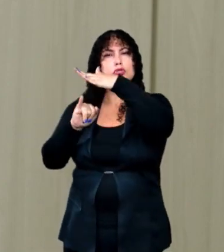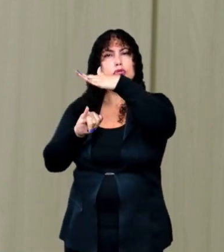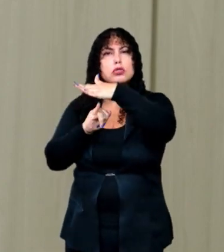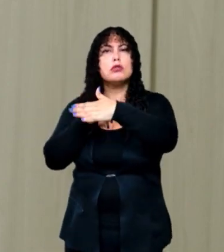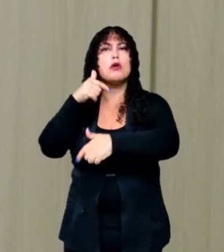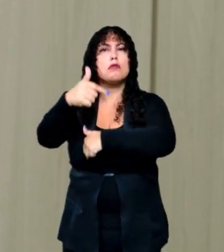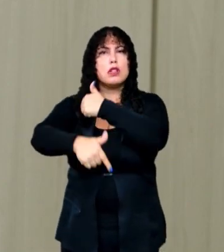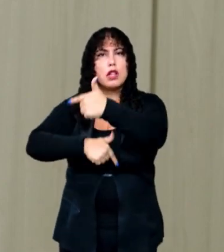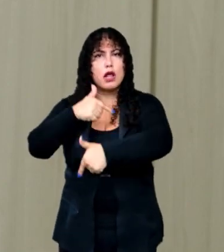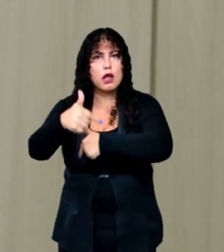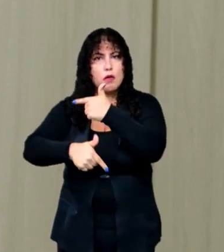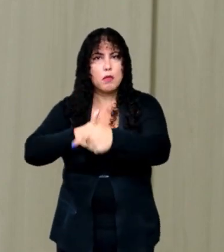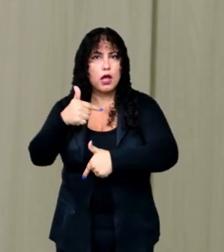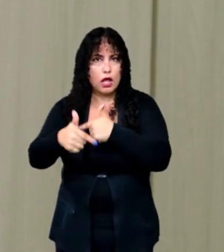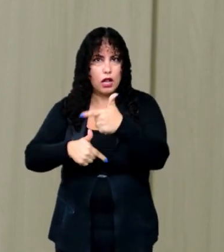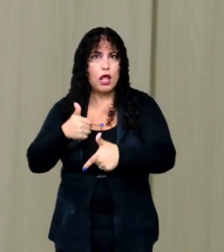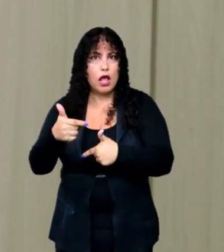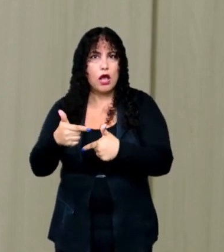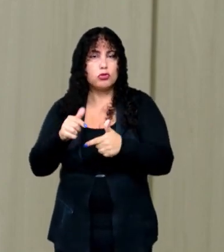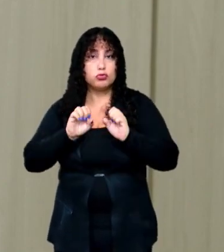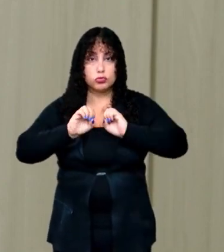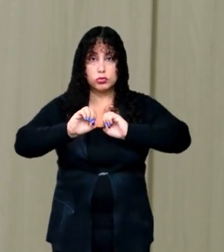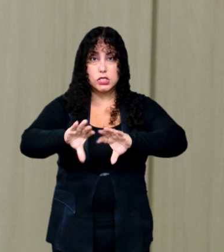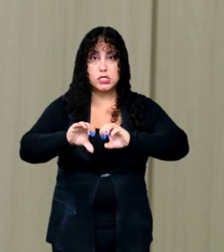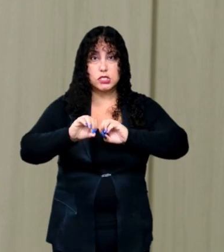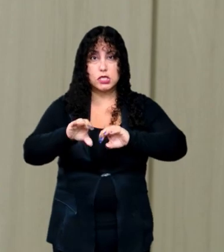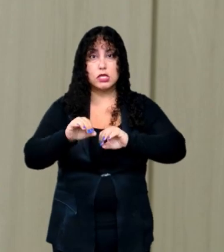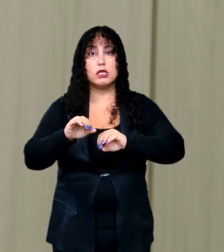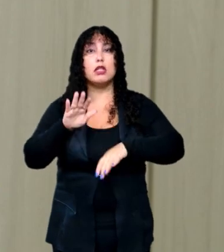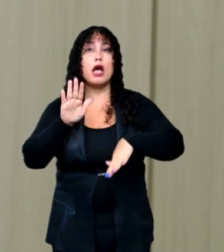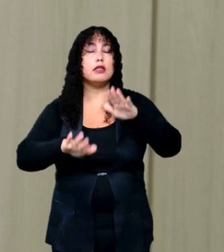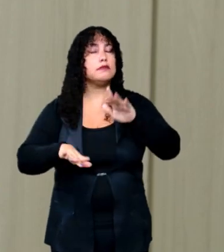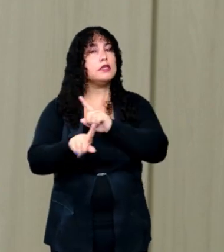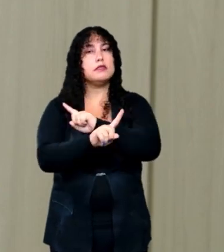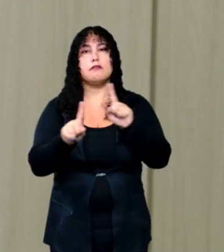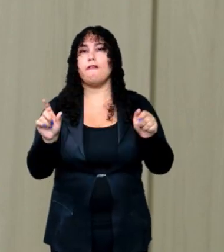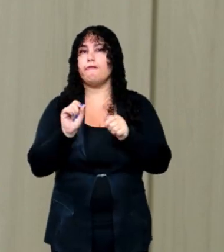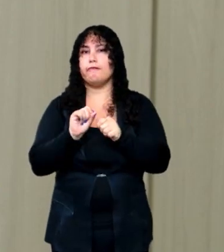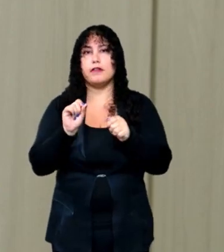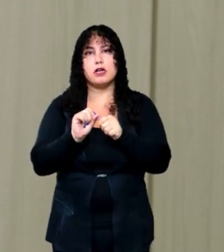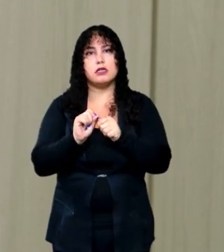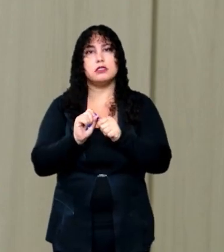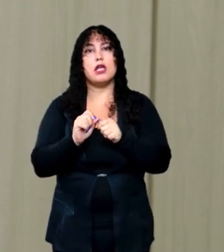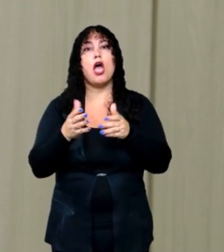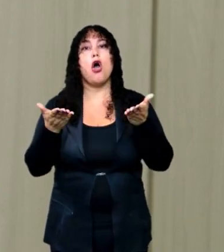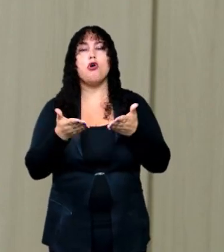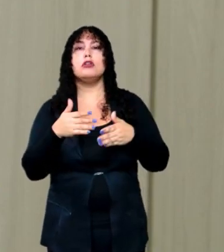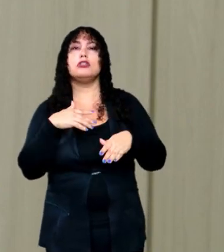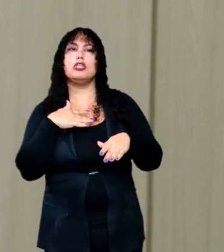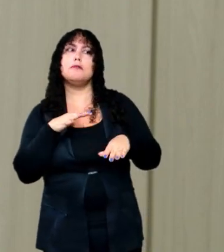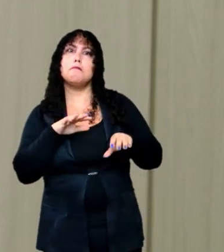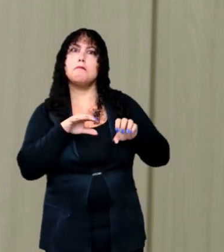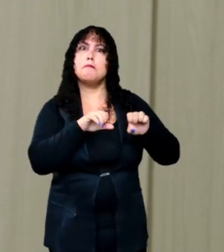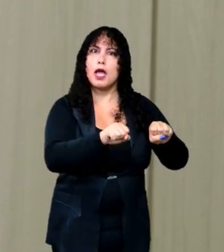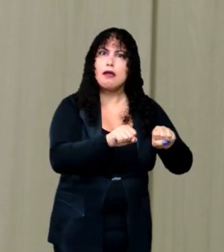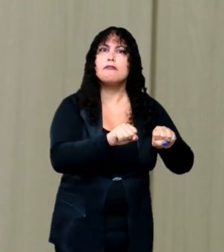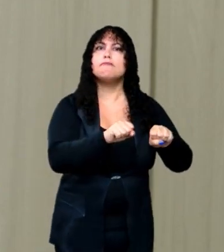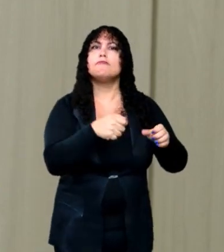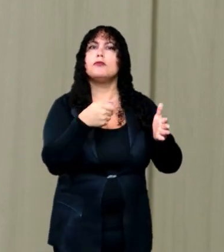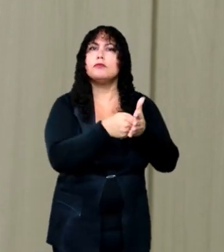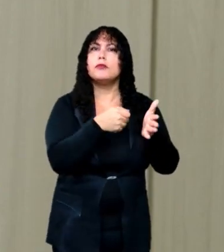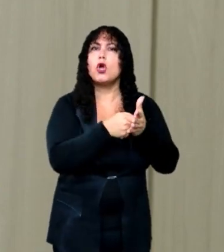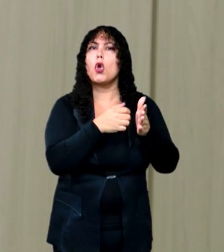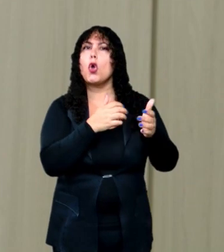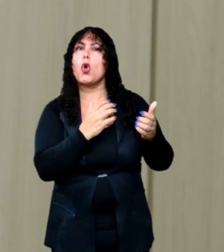estão trabalhando com ensino muitas vezes não faz. E aí é onde a gente tem que pegar no pé. Porque não tem